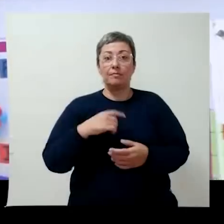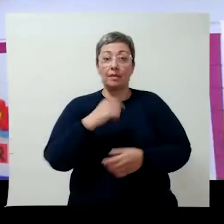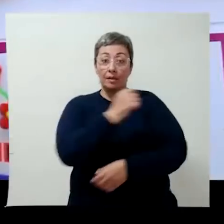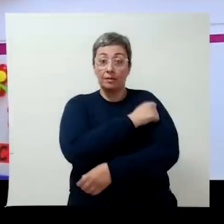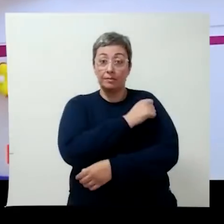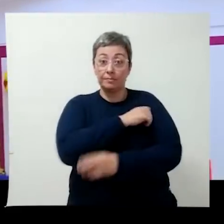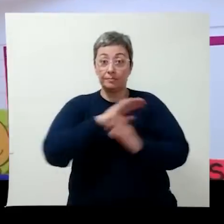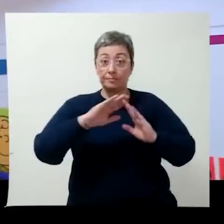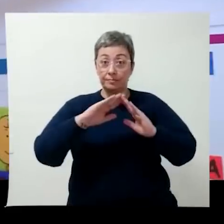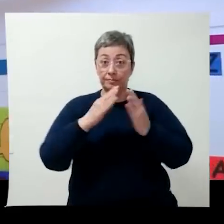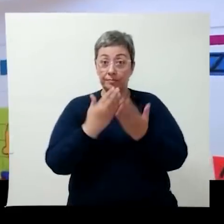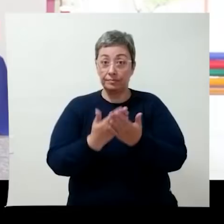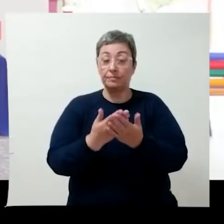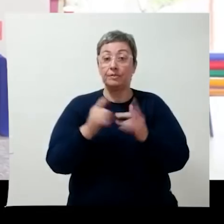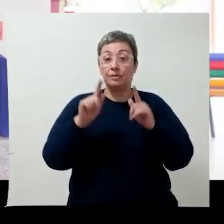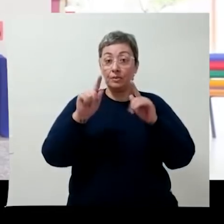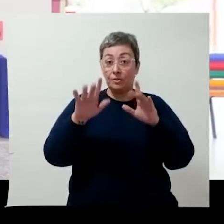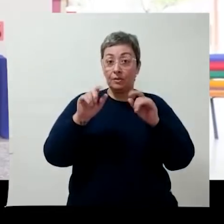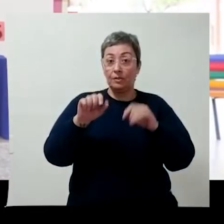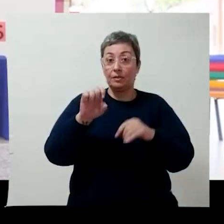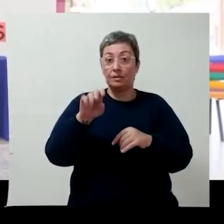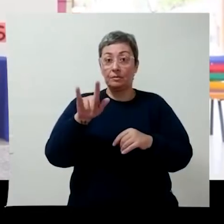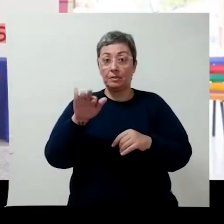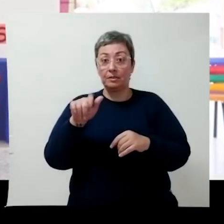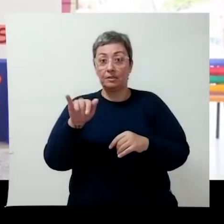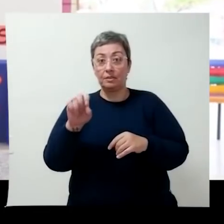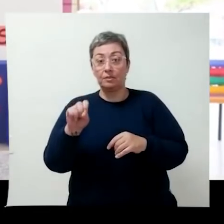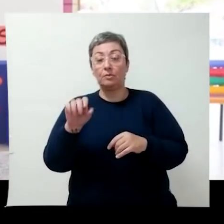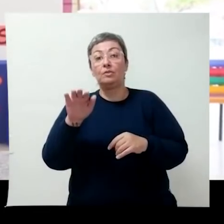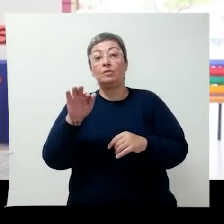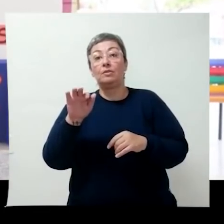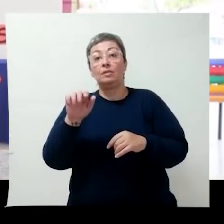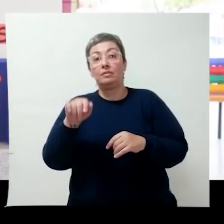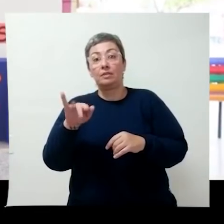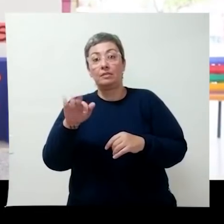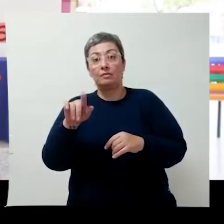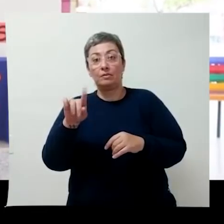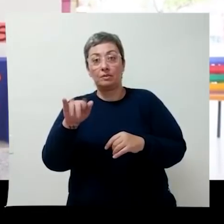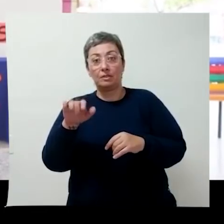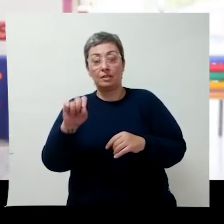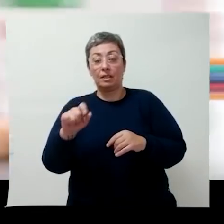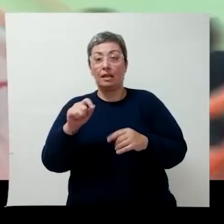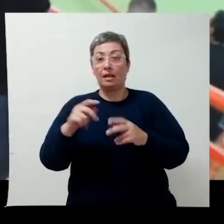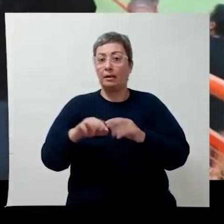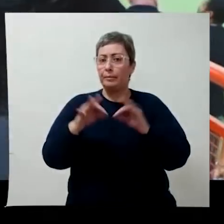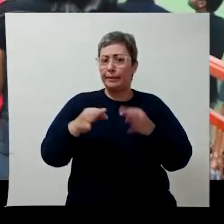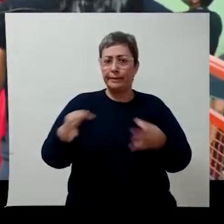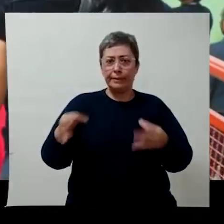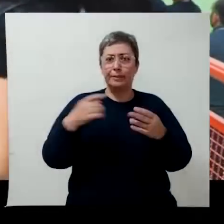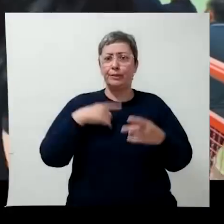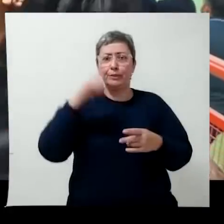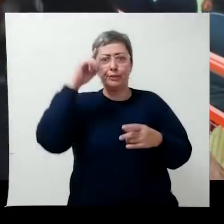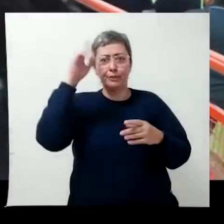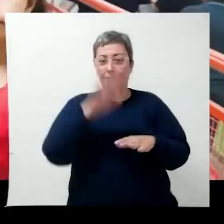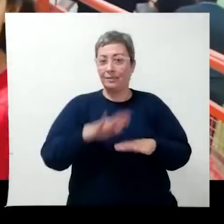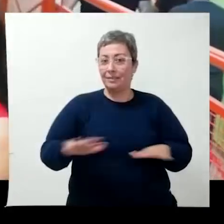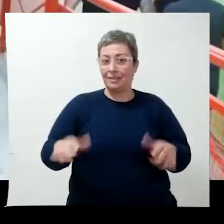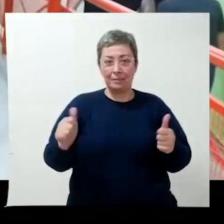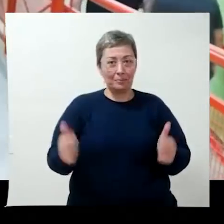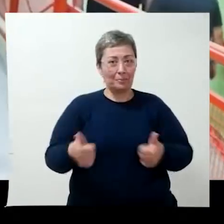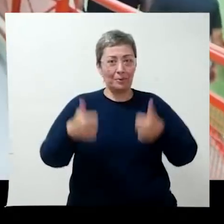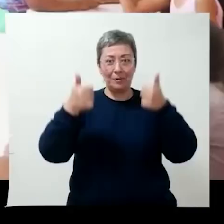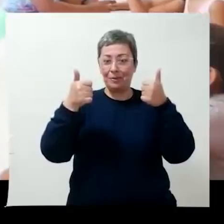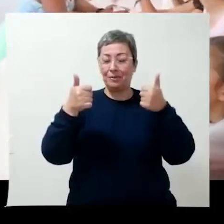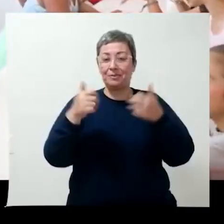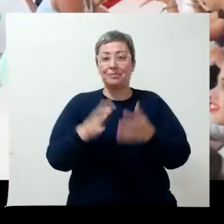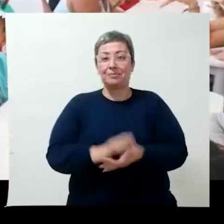Os alunos da escola da Prefeitura de Guarulhos, Sebastião Luiz da Fonseca, não poderiam ter recebido o presente melhor de Dia das Crianças.